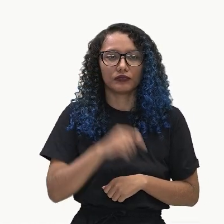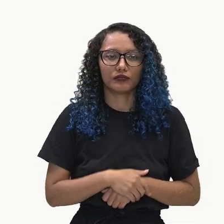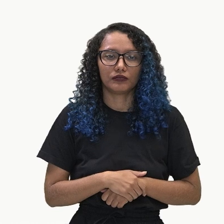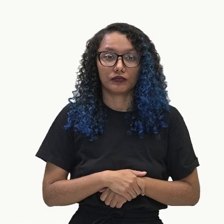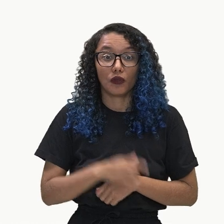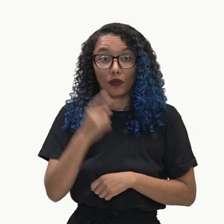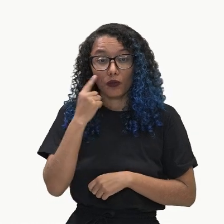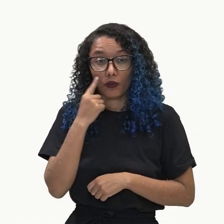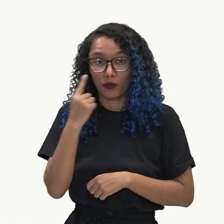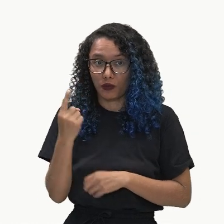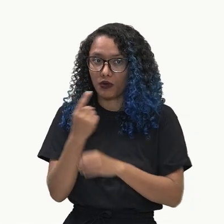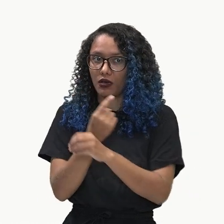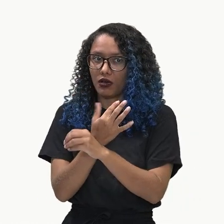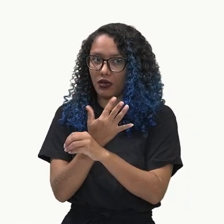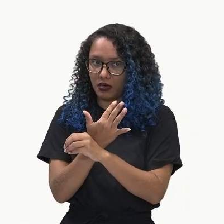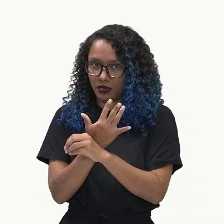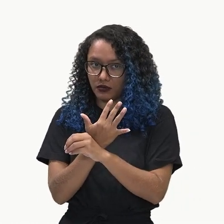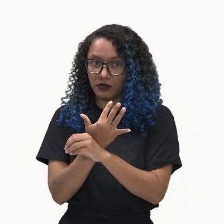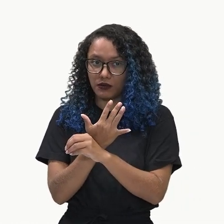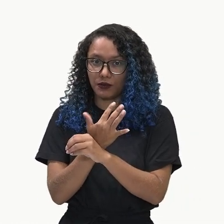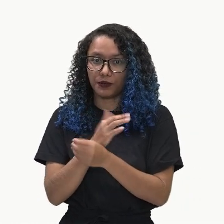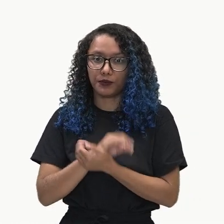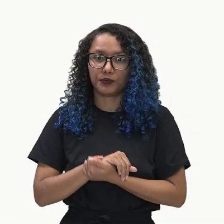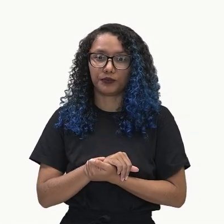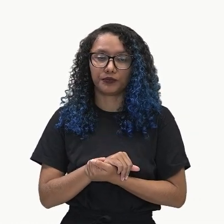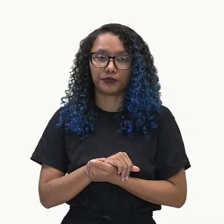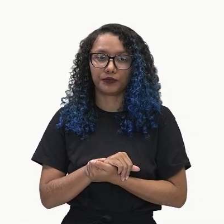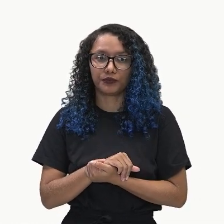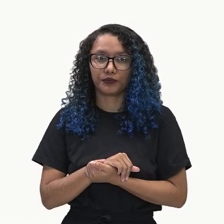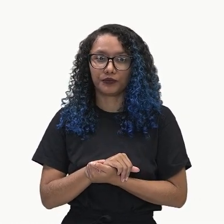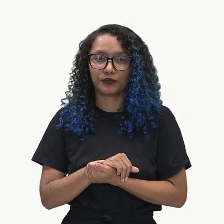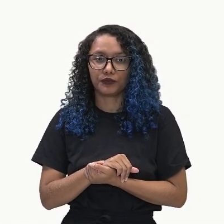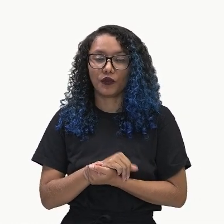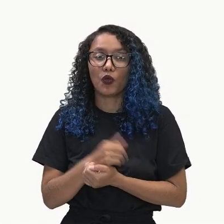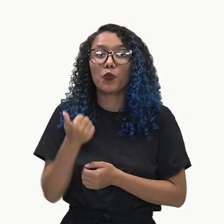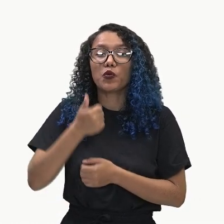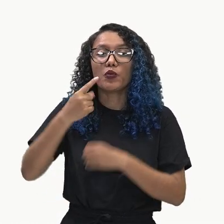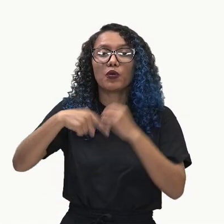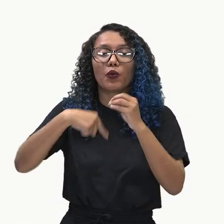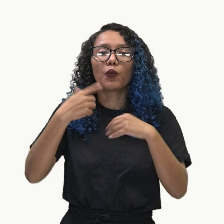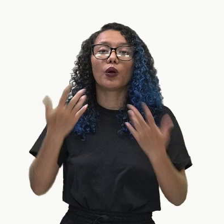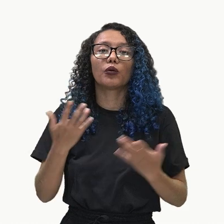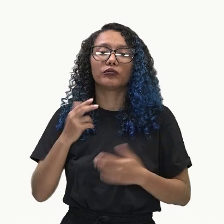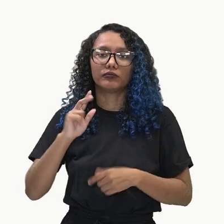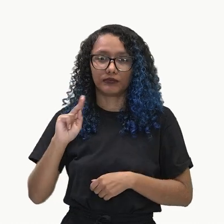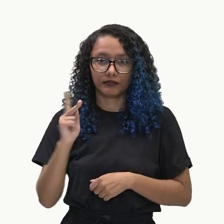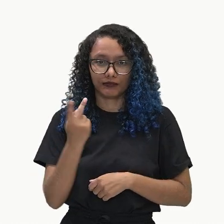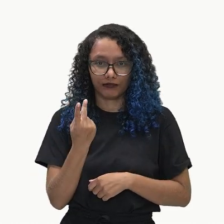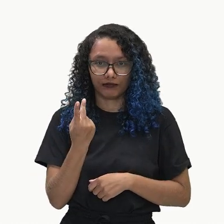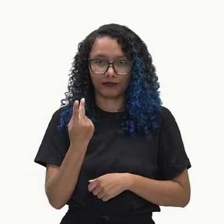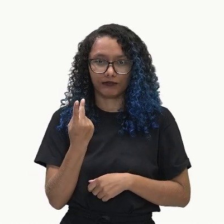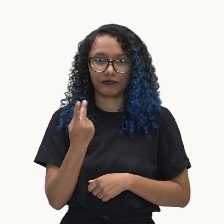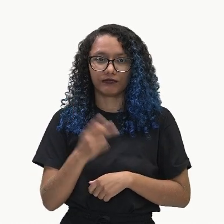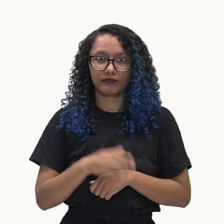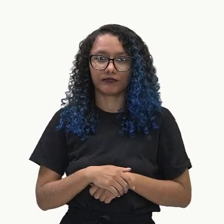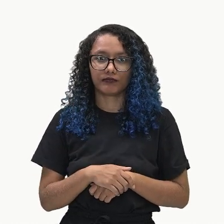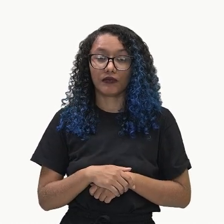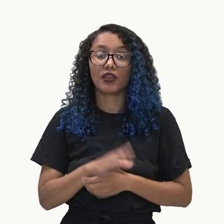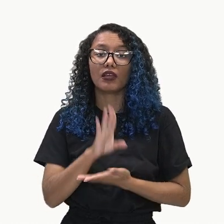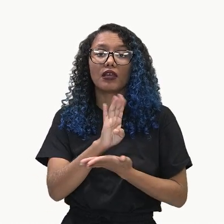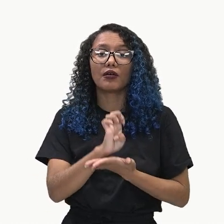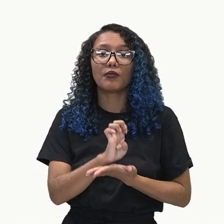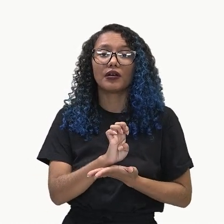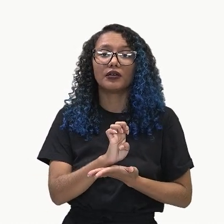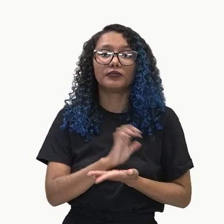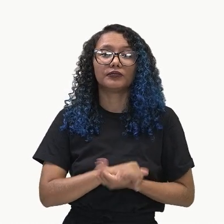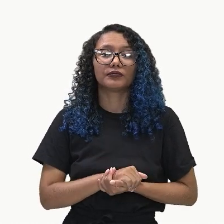Ácido, primeiro elemento, eu vou ter o hidrogênio. Base,